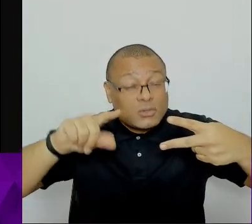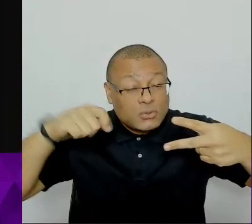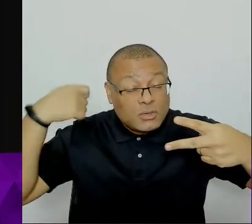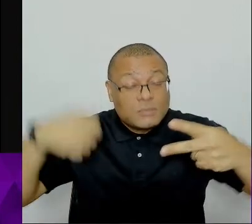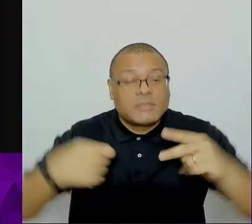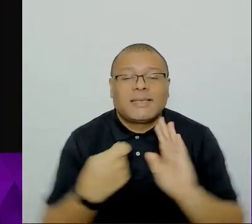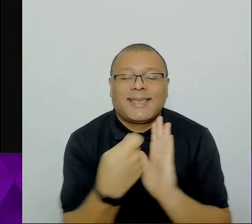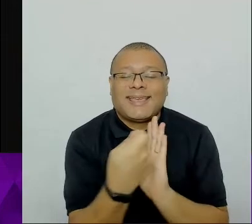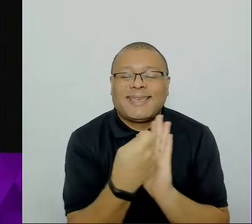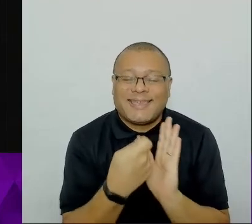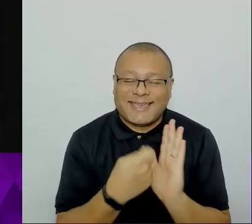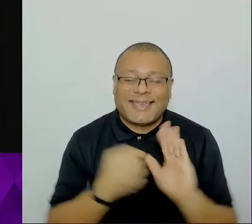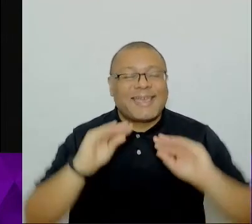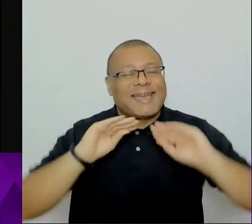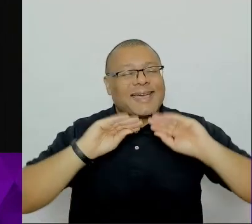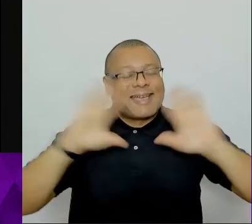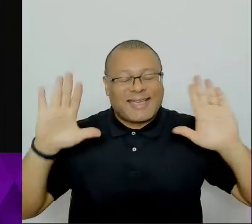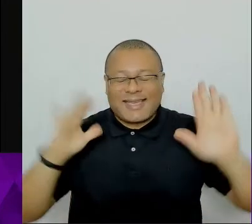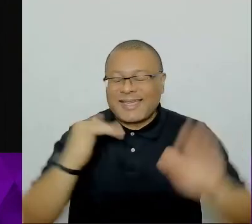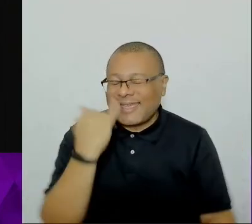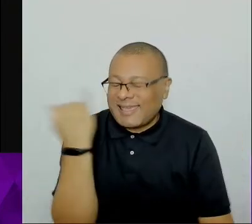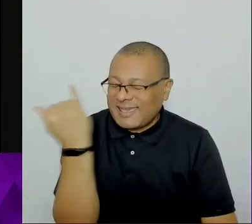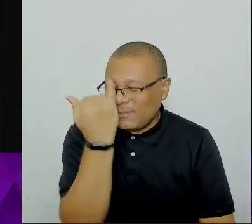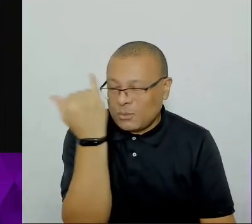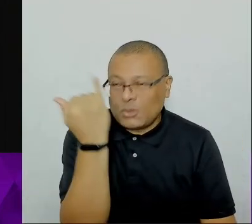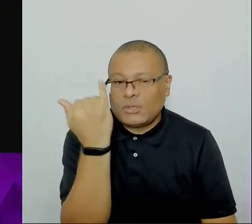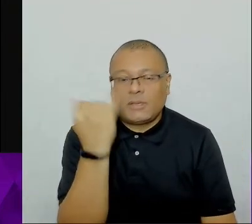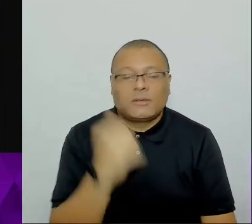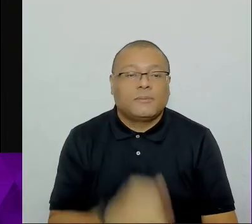documentada, tá? A documentação de API é super importante.